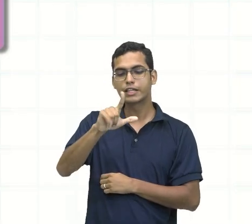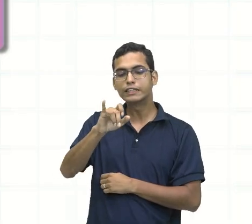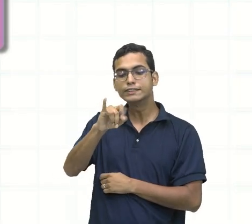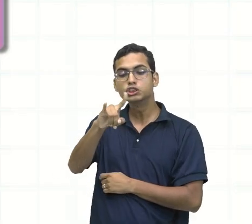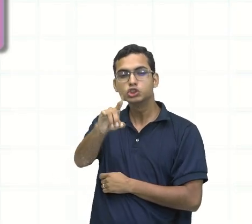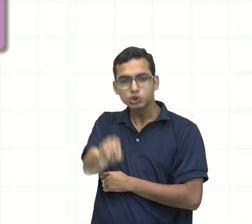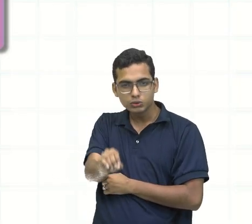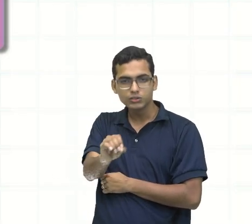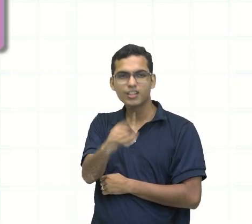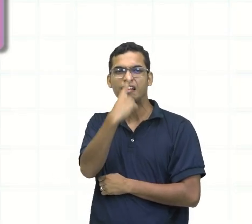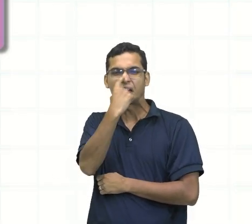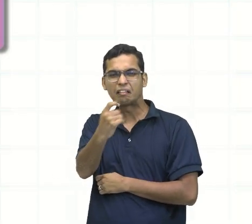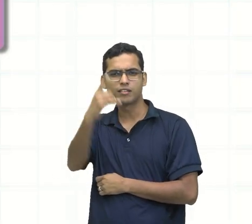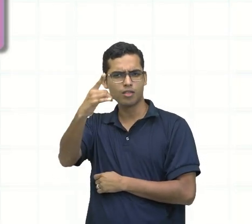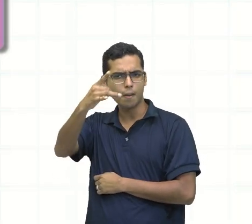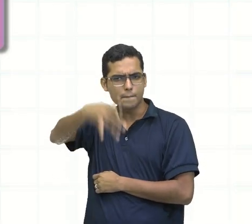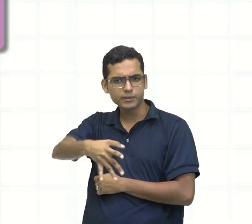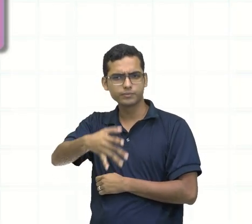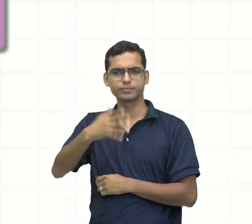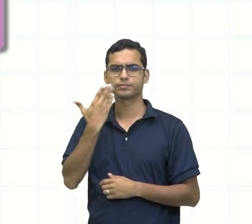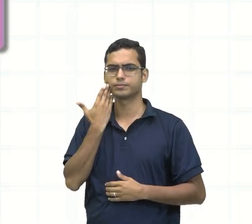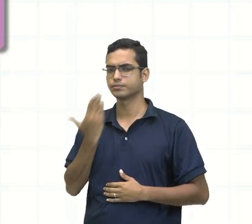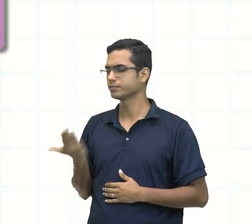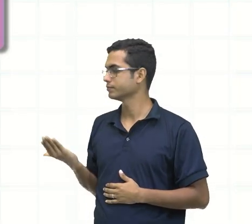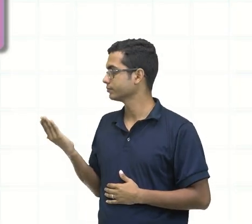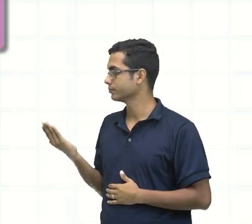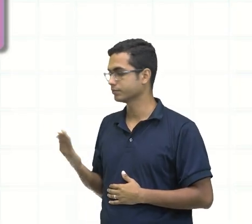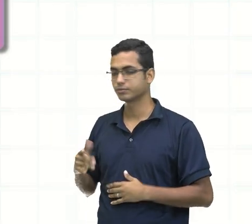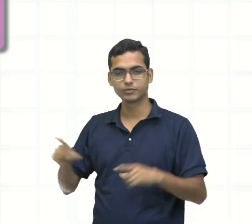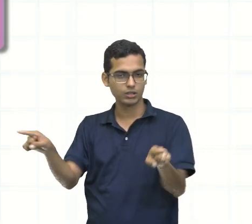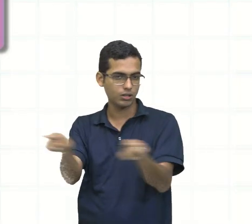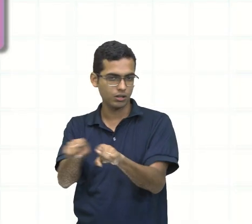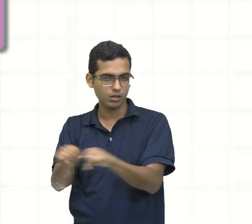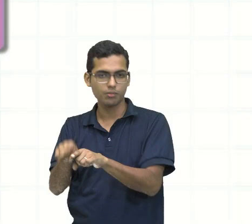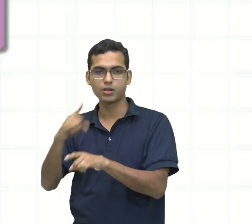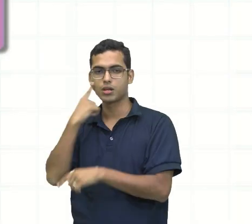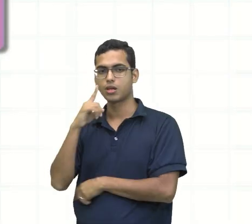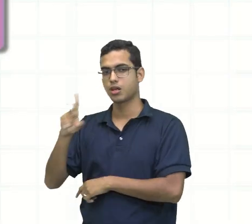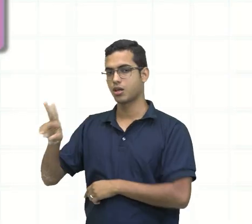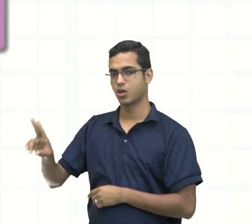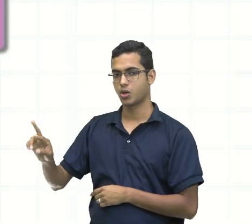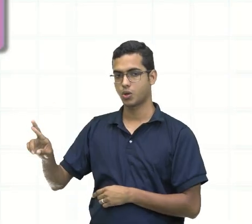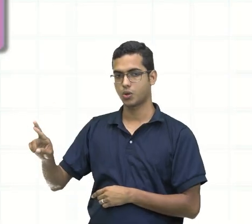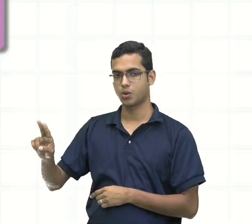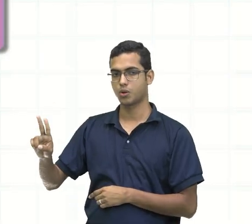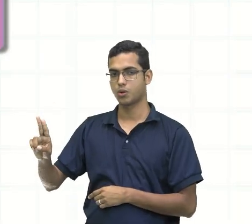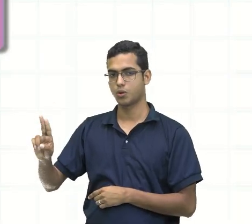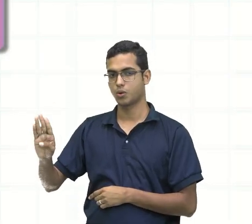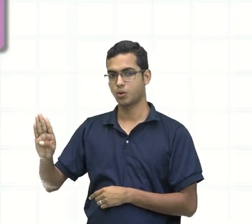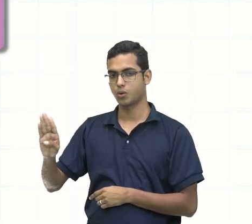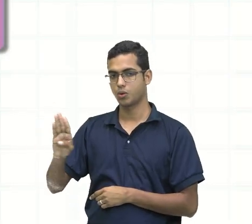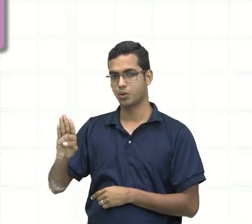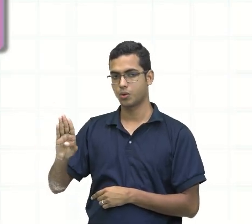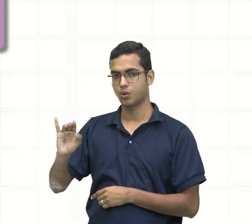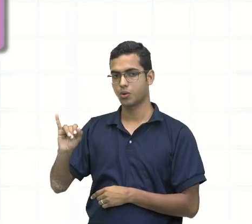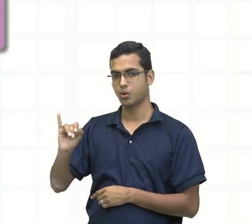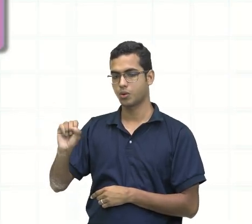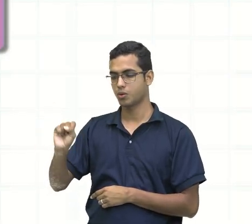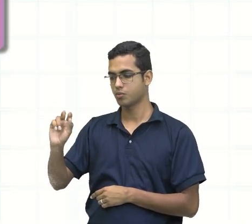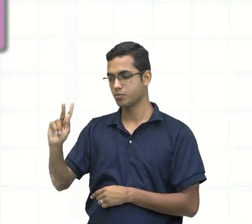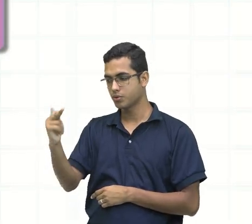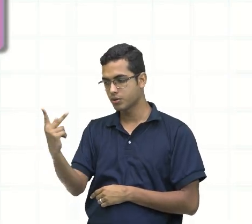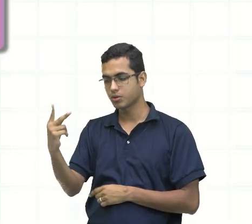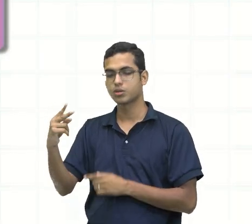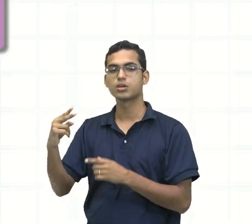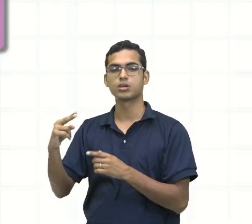Aqui é a palavra lata para eles, né? E lixo é esse aqui, rubbish, certo? Então, rubbish